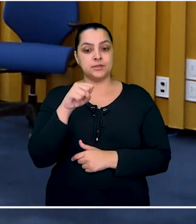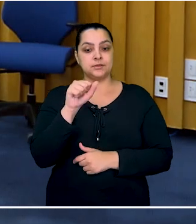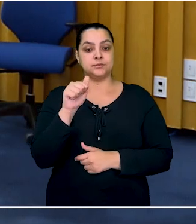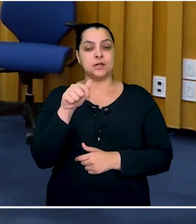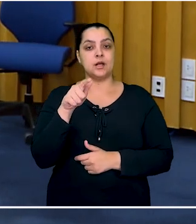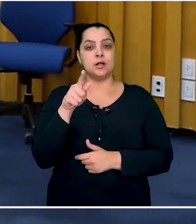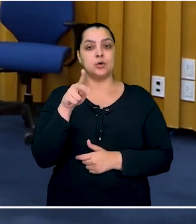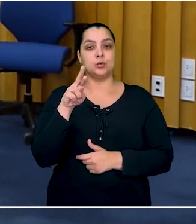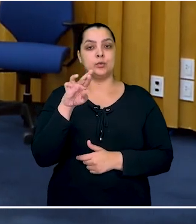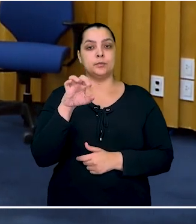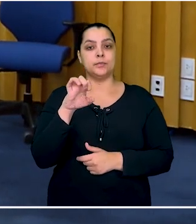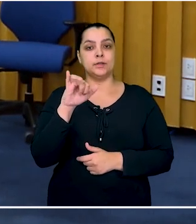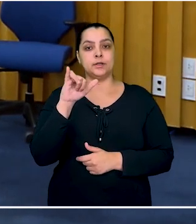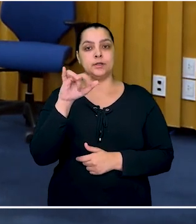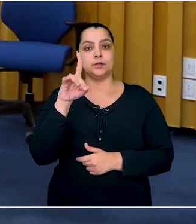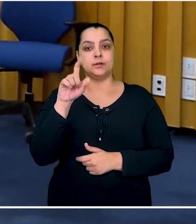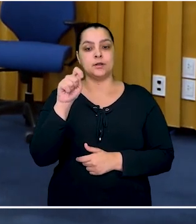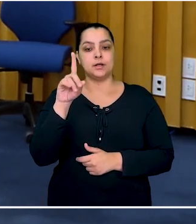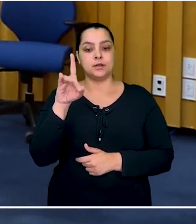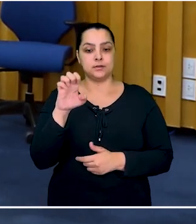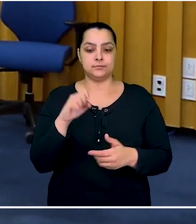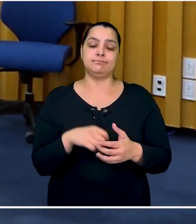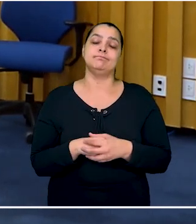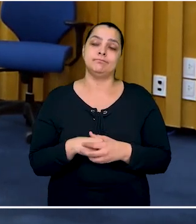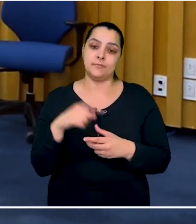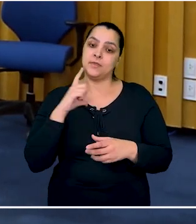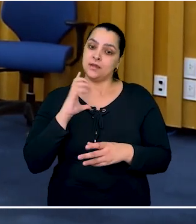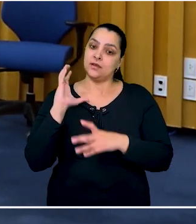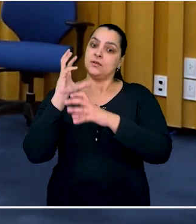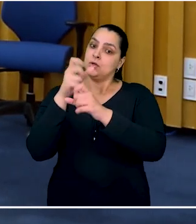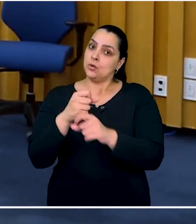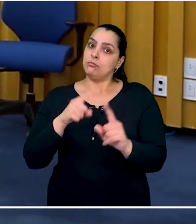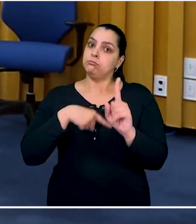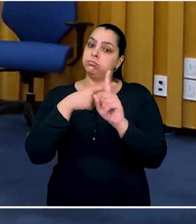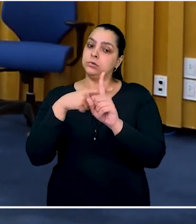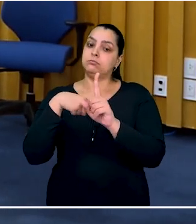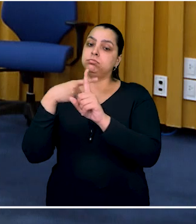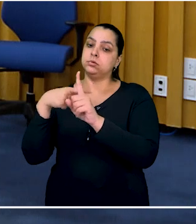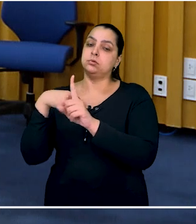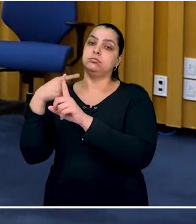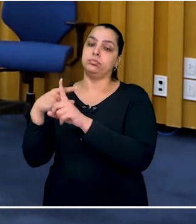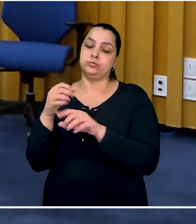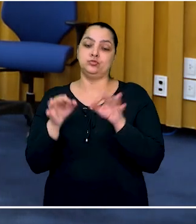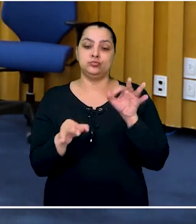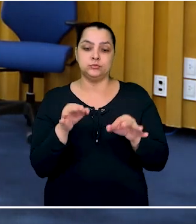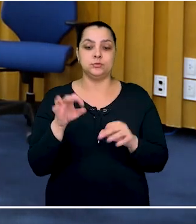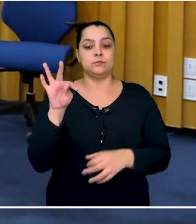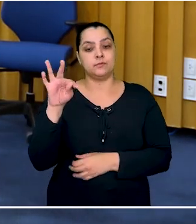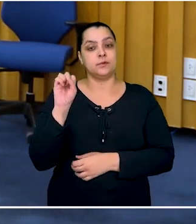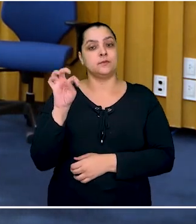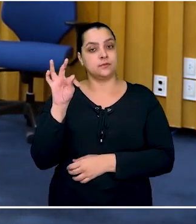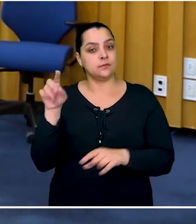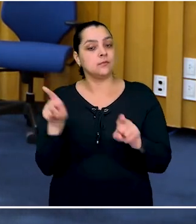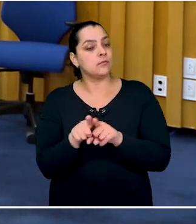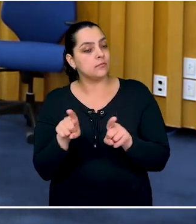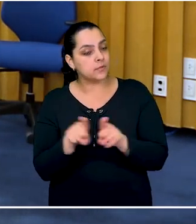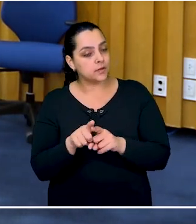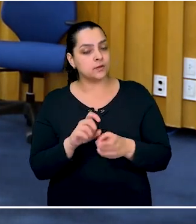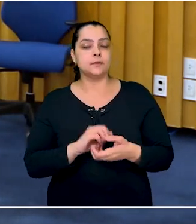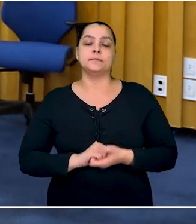aí um incremento significativo na produtividade de toda a Justiça do Trabalho, inclusive do Tribunal Superior do